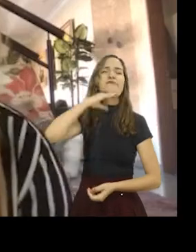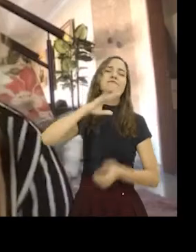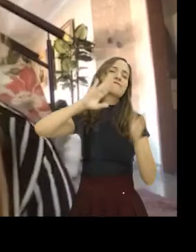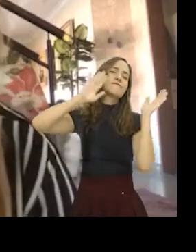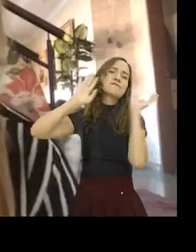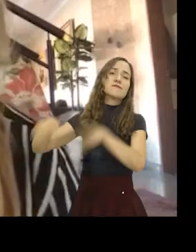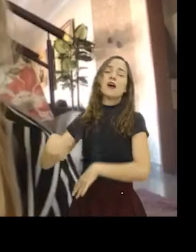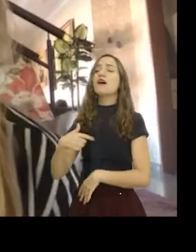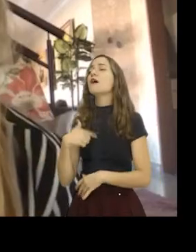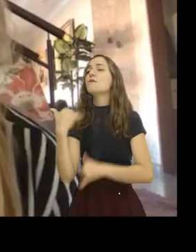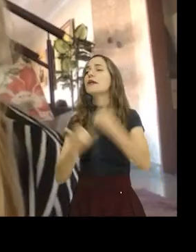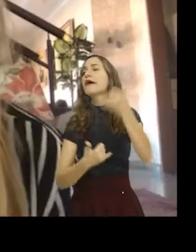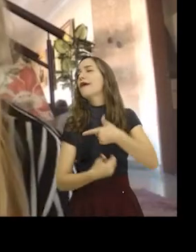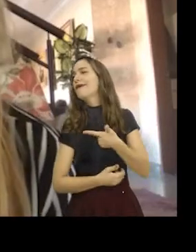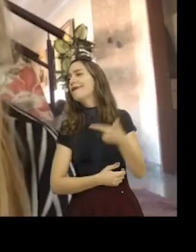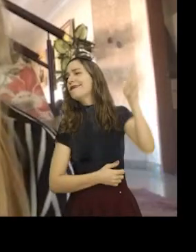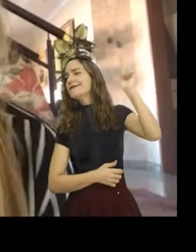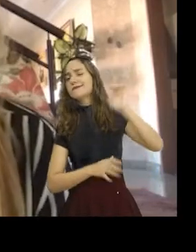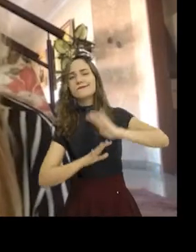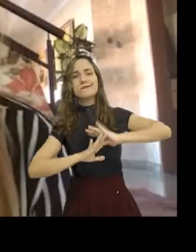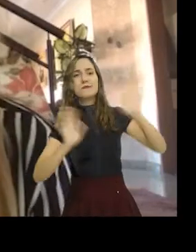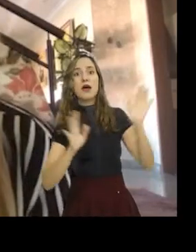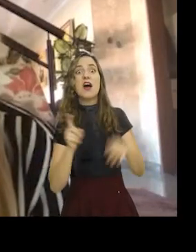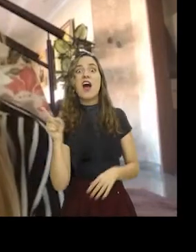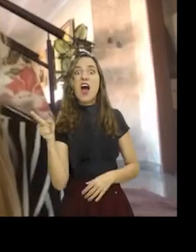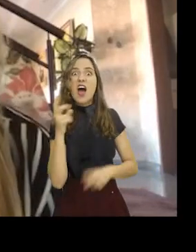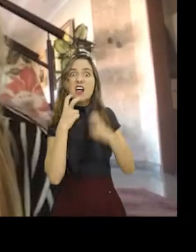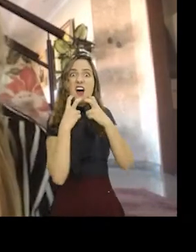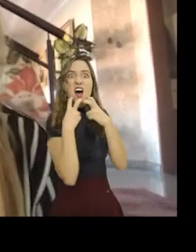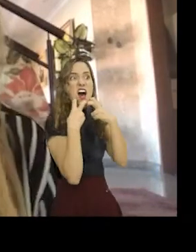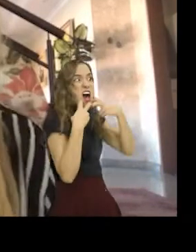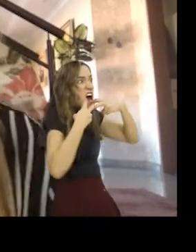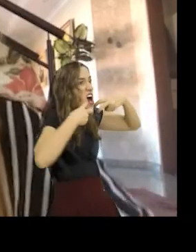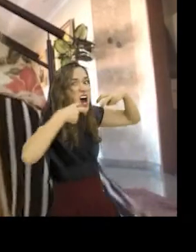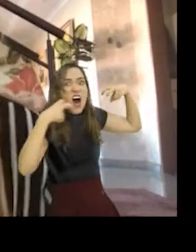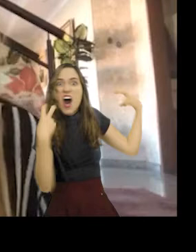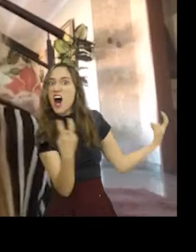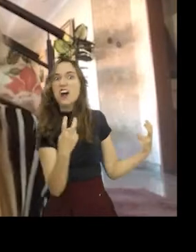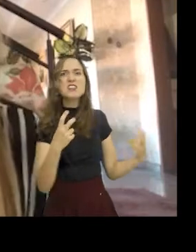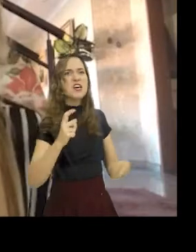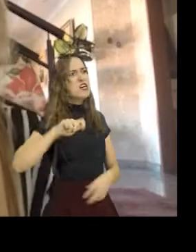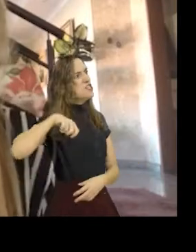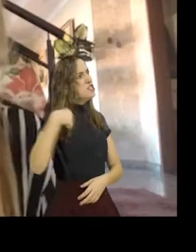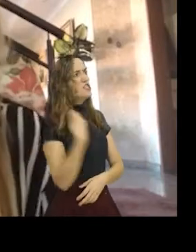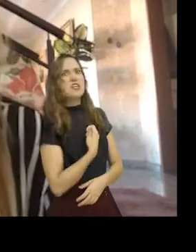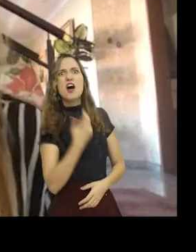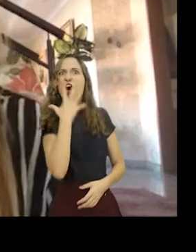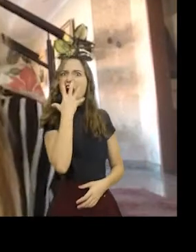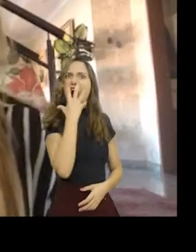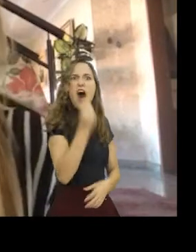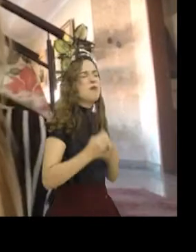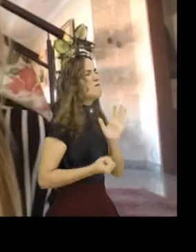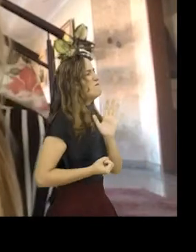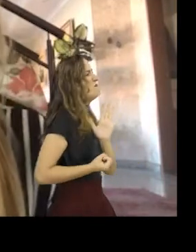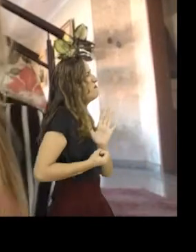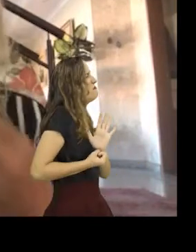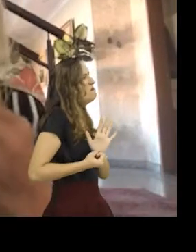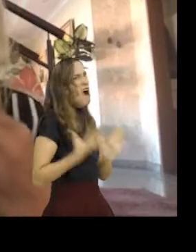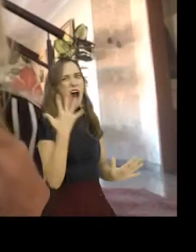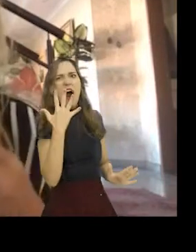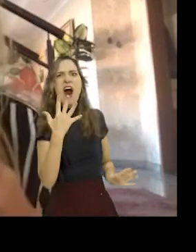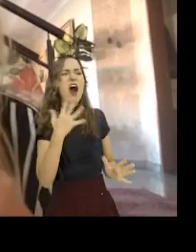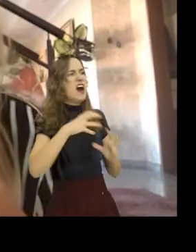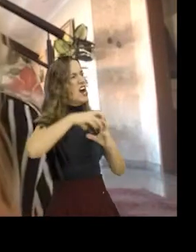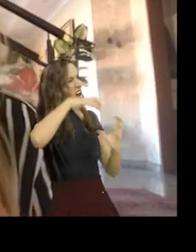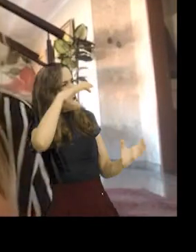de brincar de outra coisa. E ele então gritou bem forte aquele seu nome de lobo umas 25 vezes,